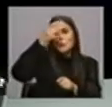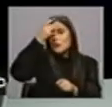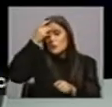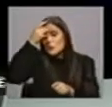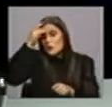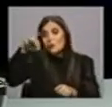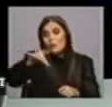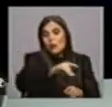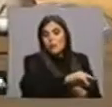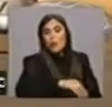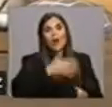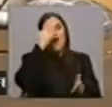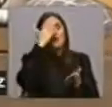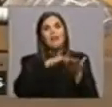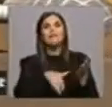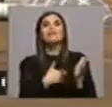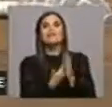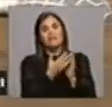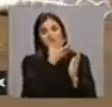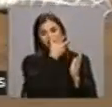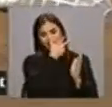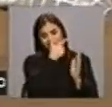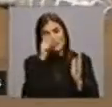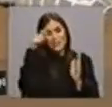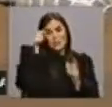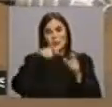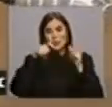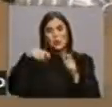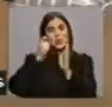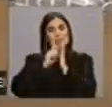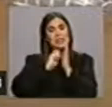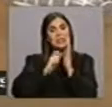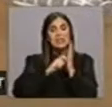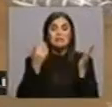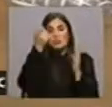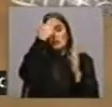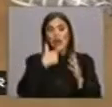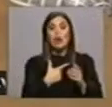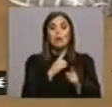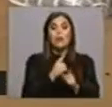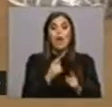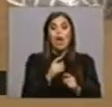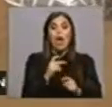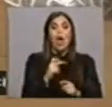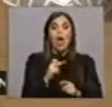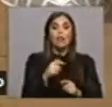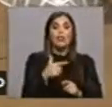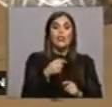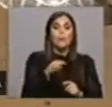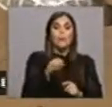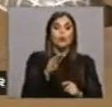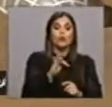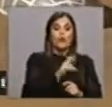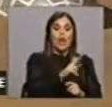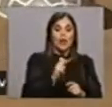carbono e chegaram a uma conclusão triste para a ficção científica. Em primeiro lugar, a pressão atmosférica de Marte é de cerca de 0,6% da